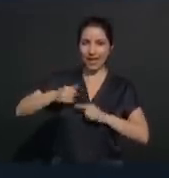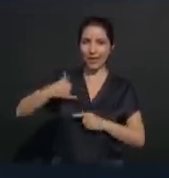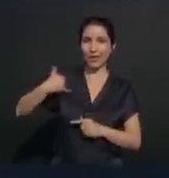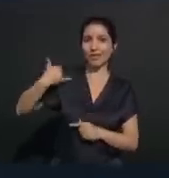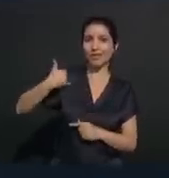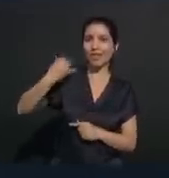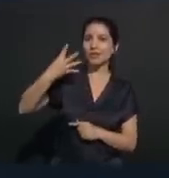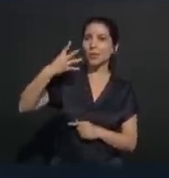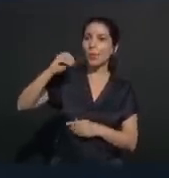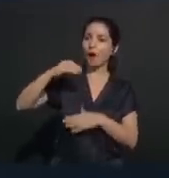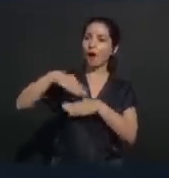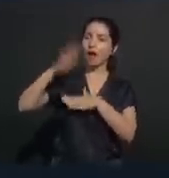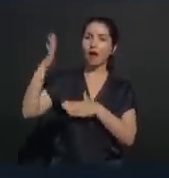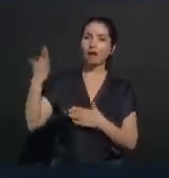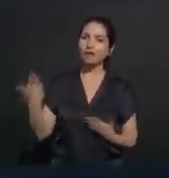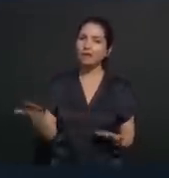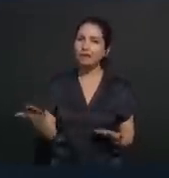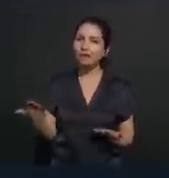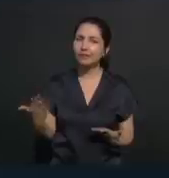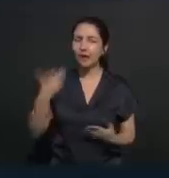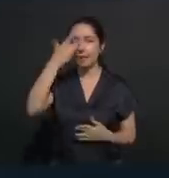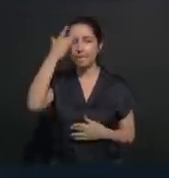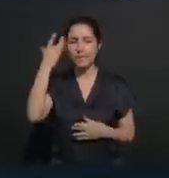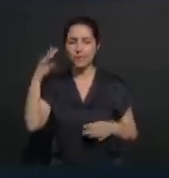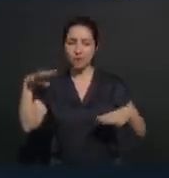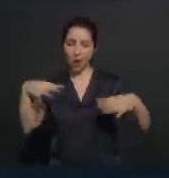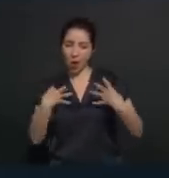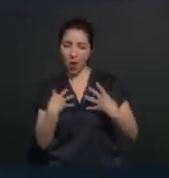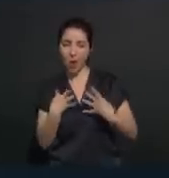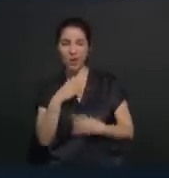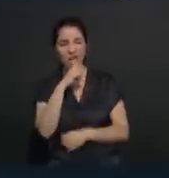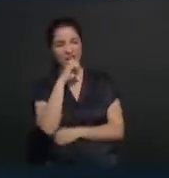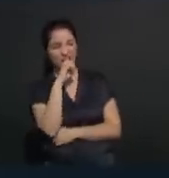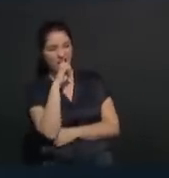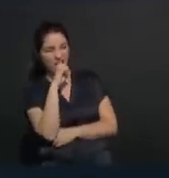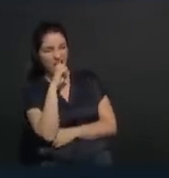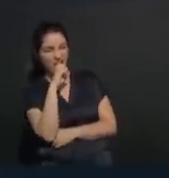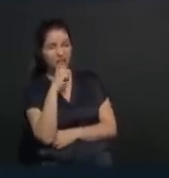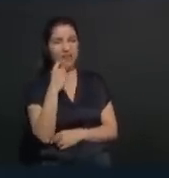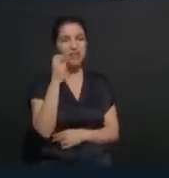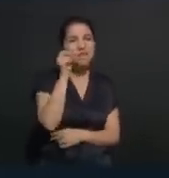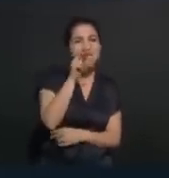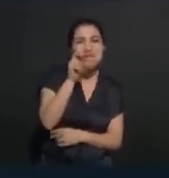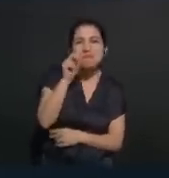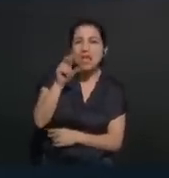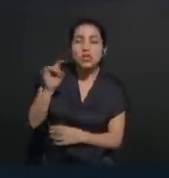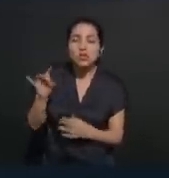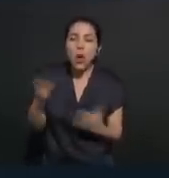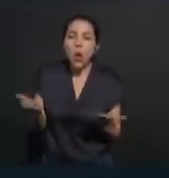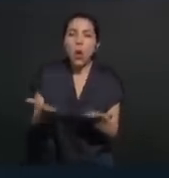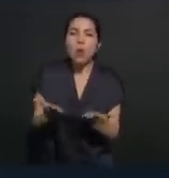Ah não, Lucinho, porque a pessoa olha para a vida do outro e só vê os episódios atuais. Ela não vê a história